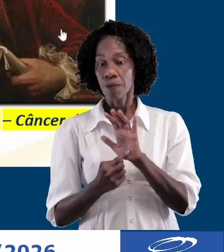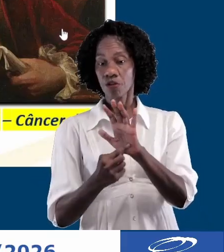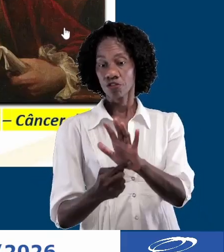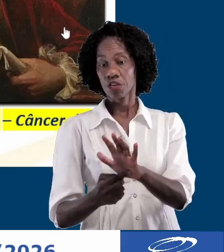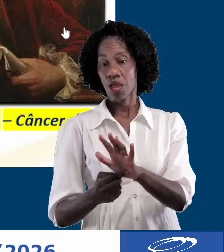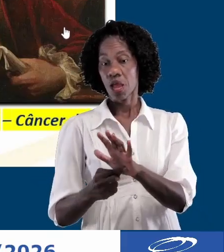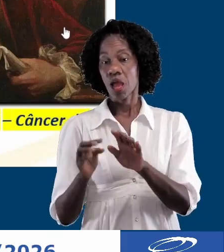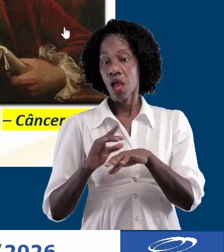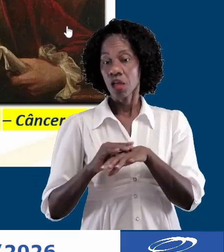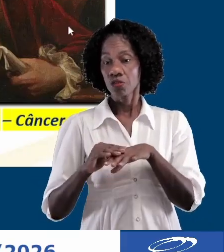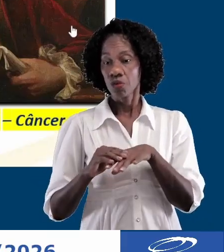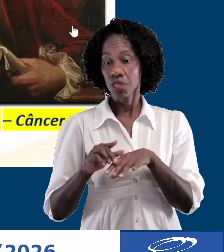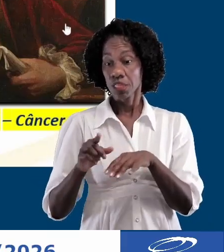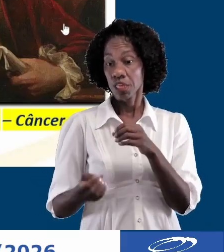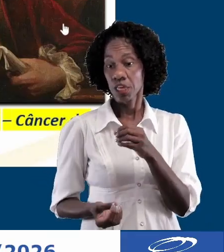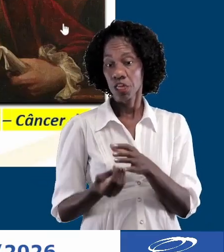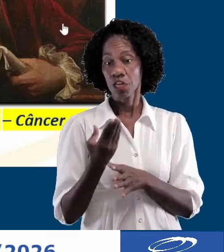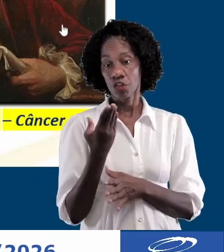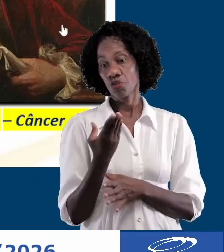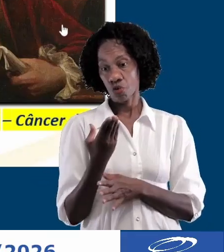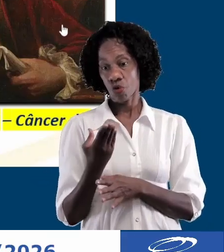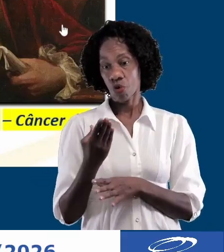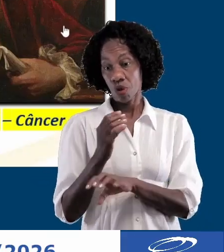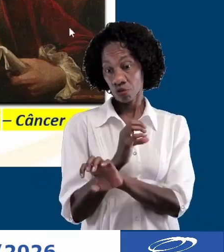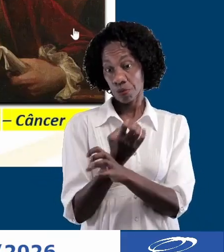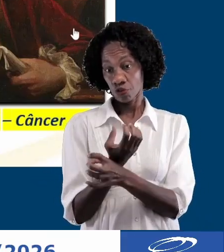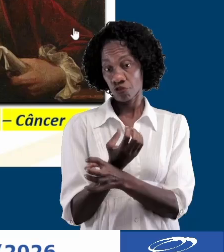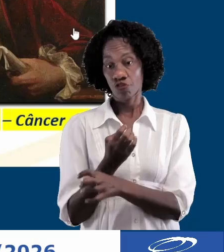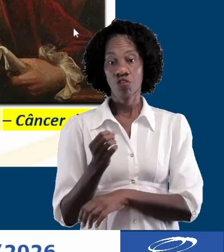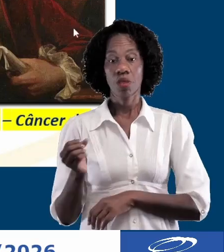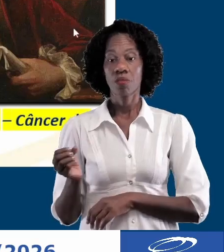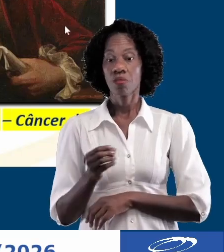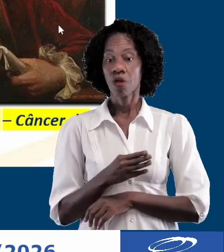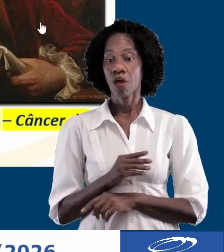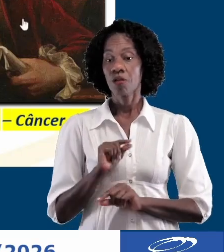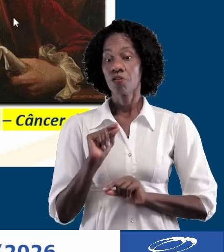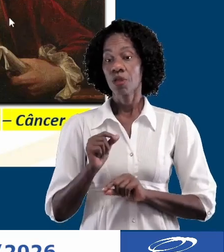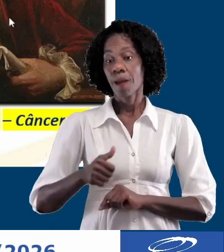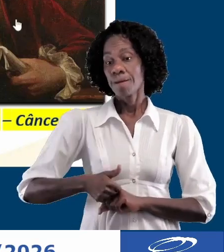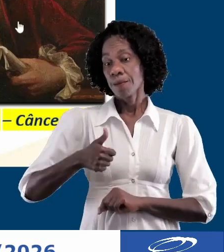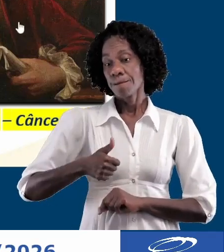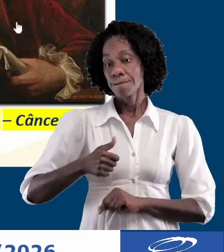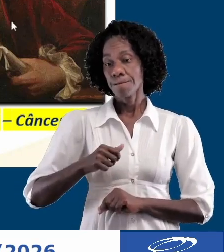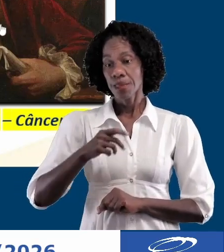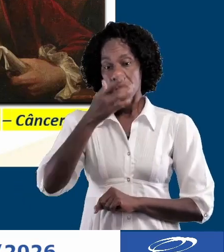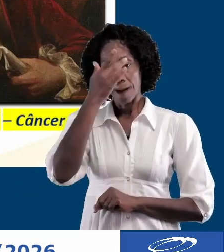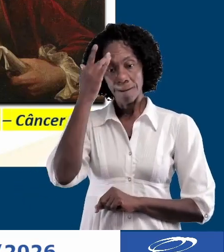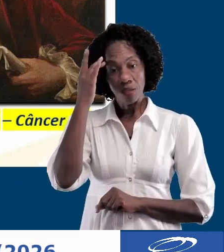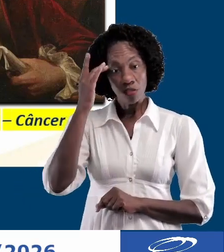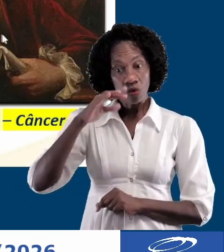quem não sabe, ele é um dos fundadores da ortopedia moderna, tá certo? E foi ele a primeira pessoa no mundo a correlacionar